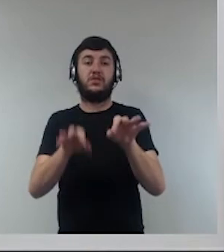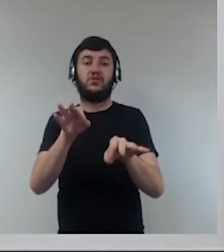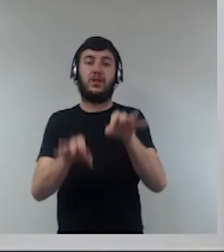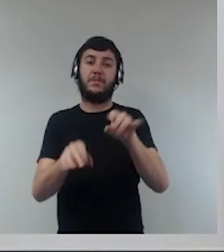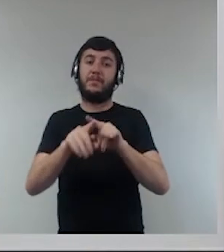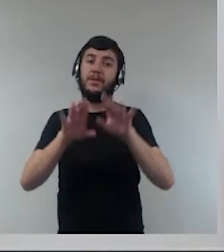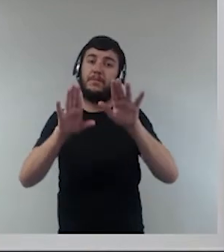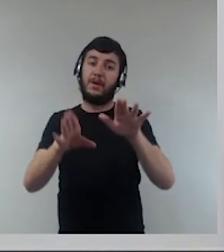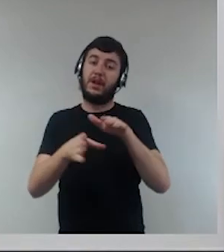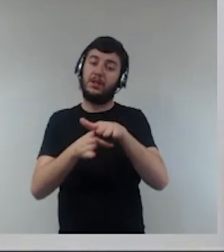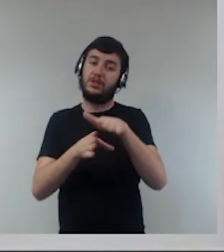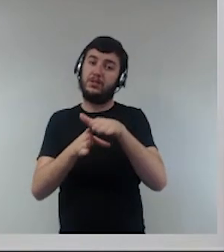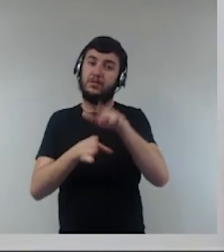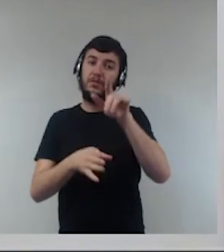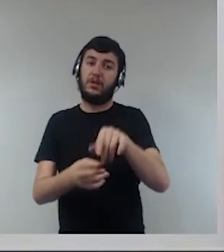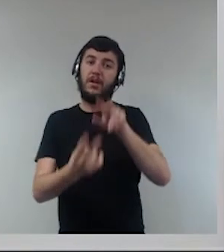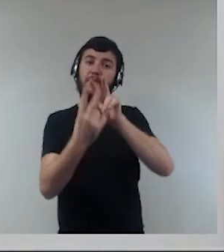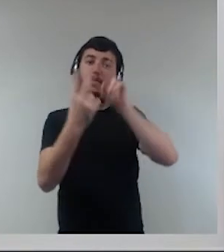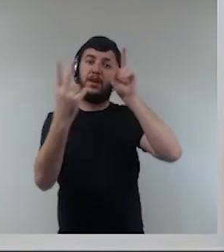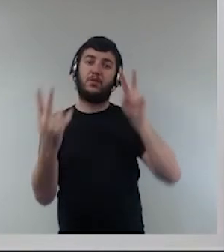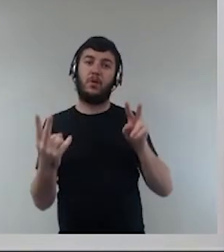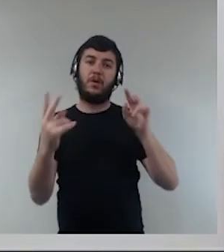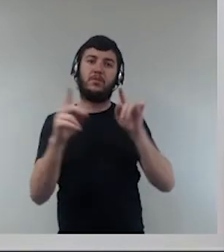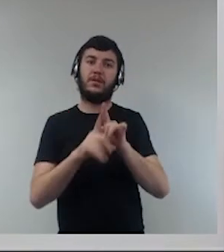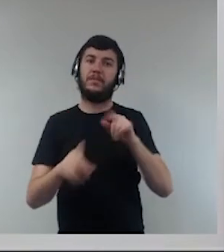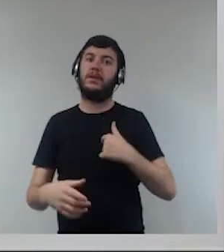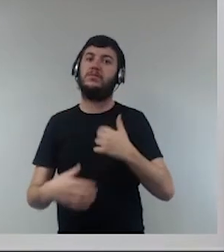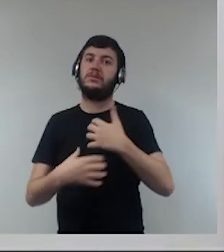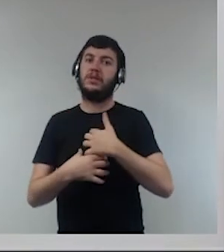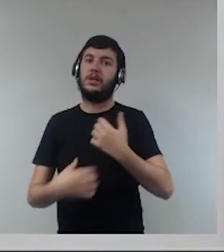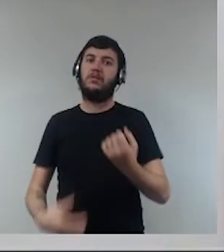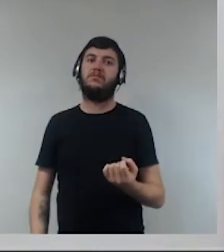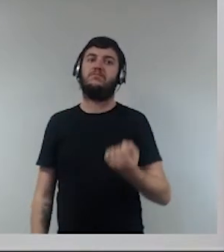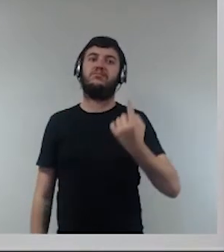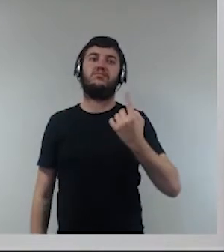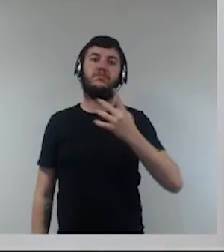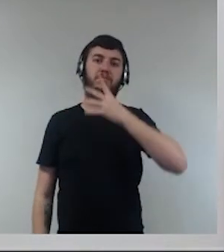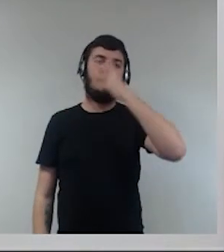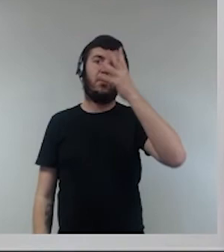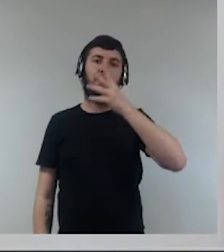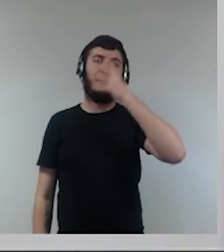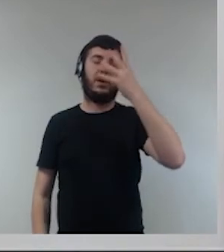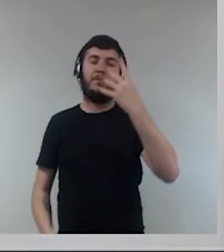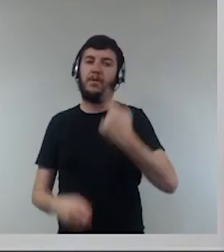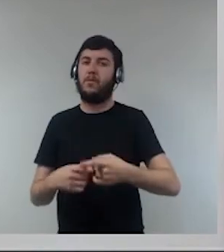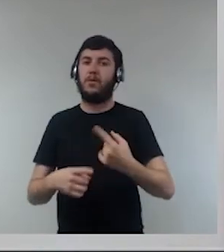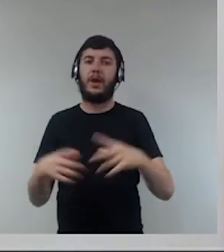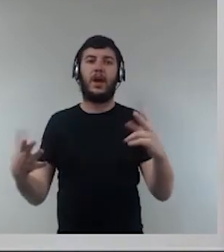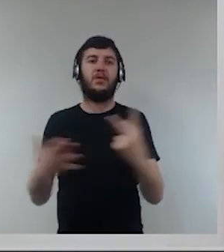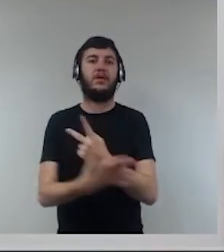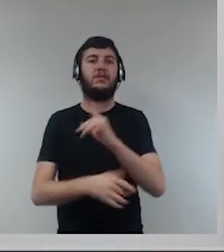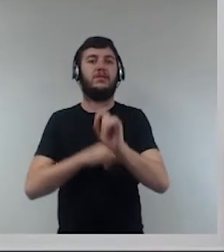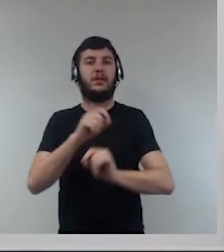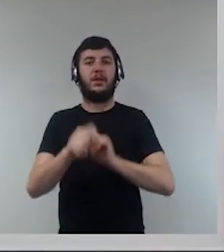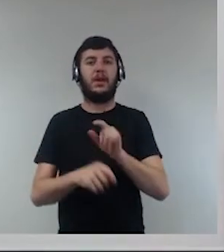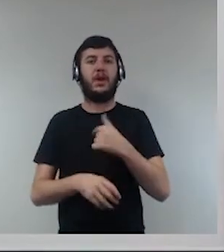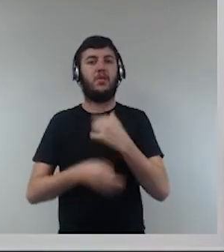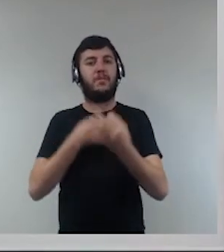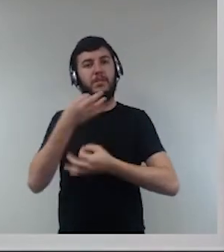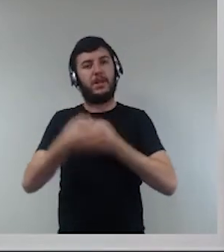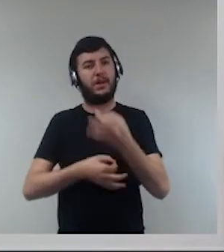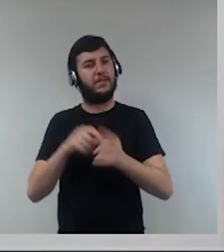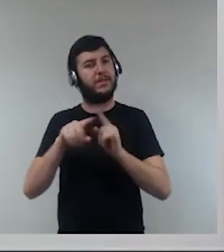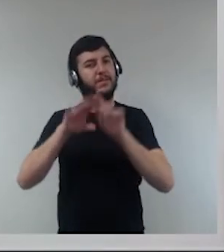instrução pelo modo virtual, esse assunto é polêmico por várias razões. Eu, particularmente, tenho algumas opiniões sobre isso.